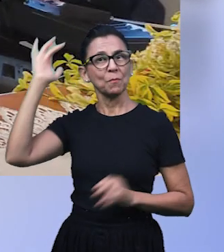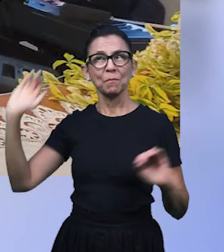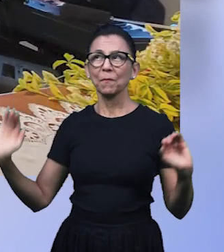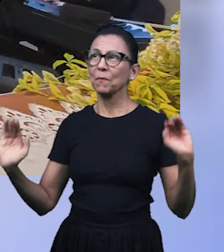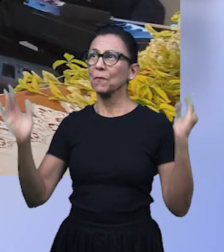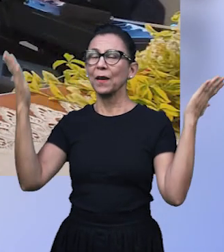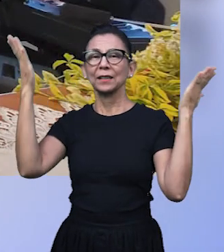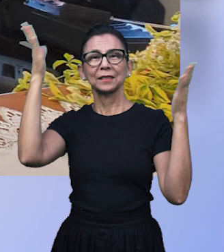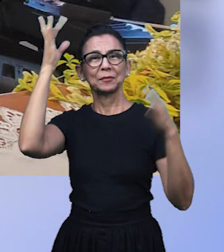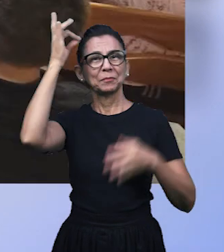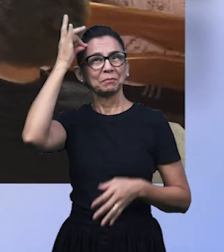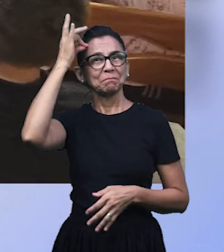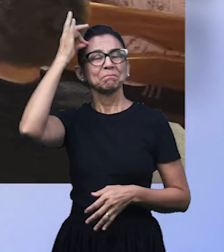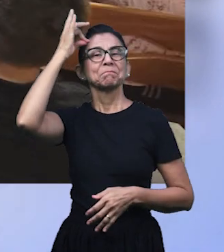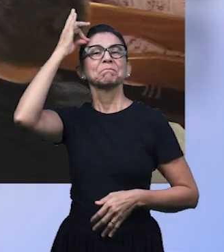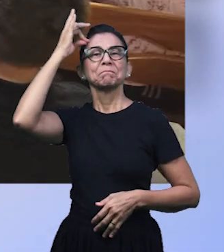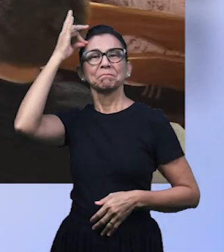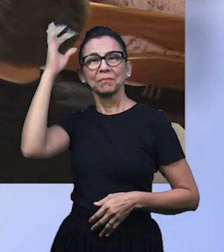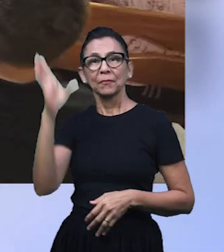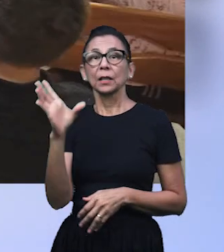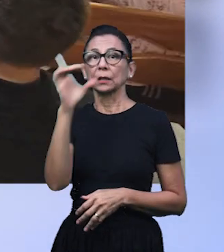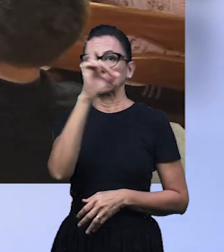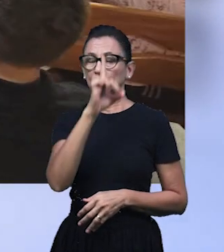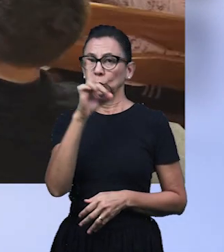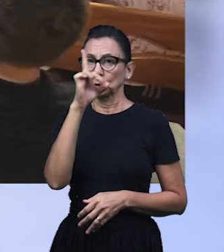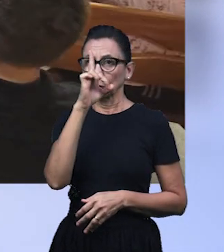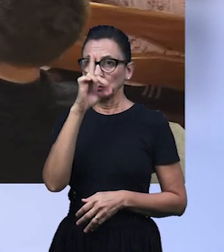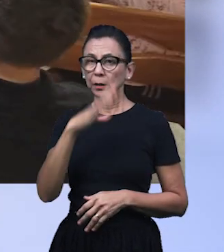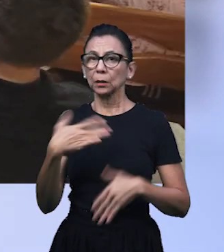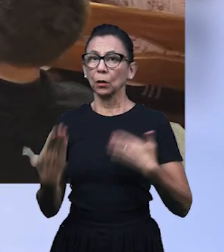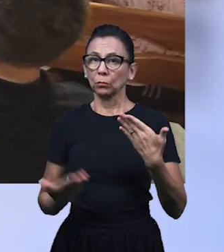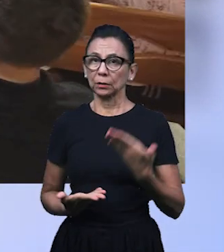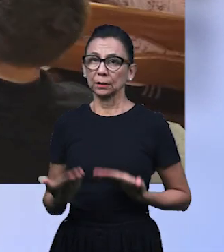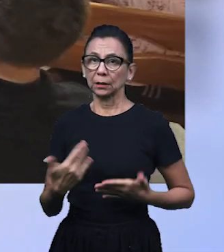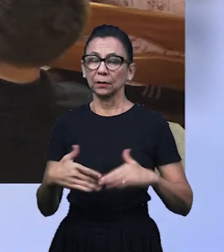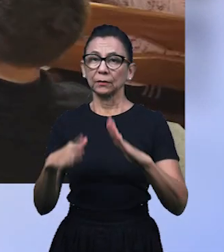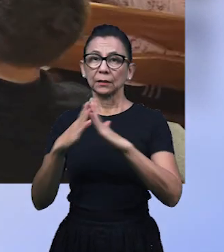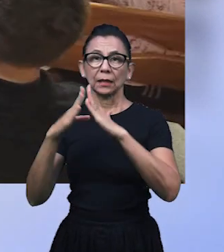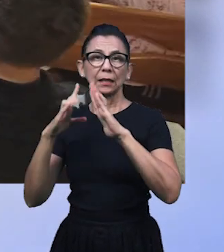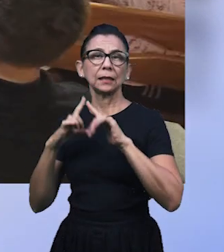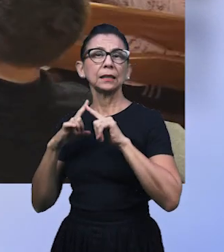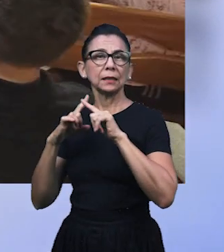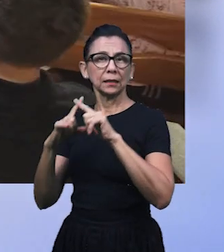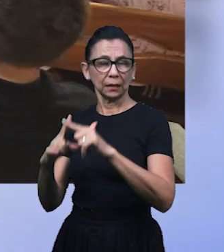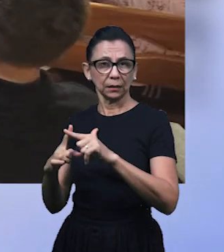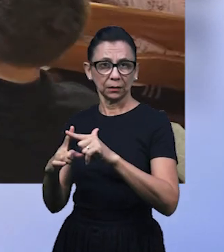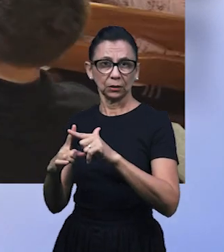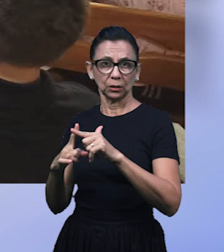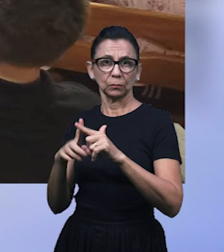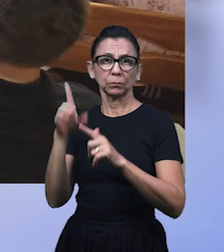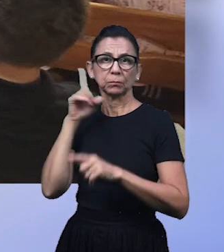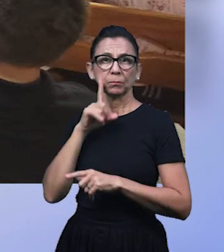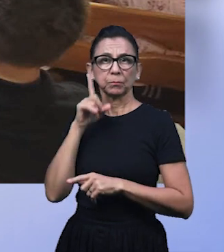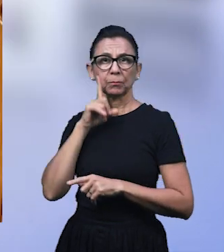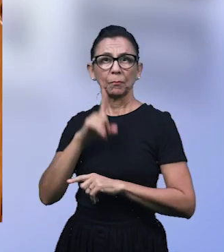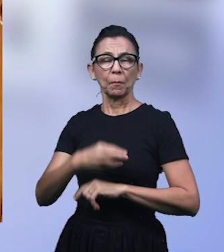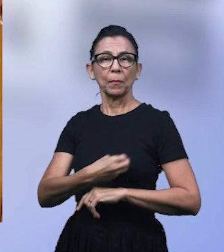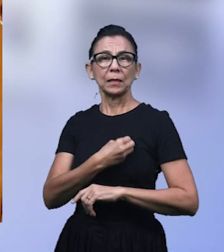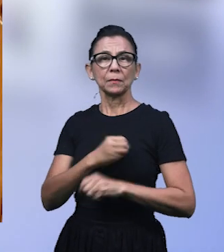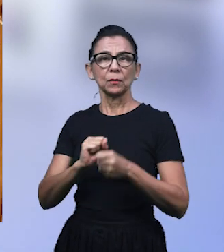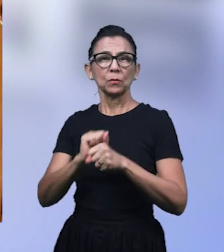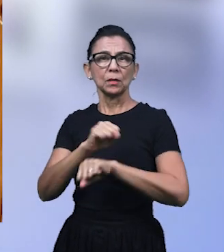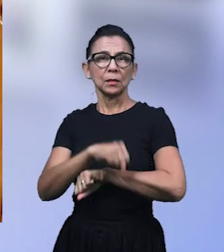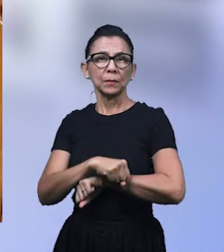verdadeira festa espiritual. No domingo, os membros da igreja de Peabody, em Massachusetts, participaram de um mini-seminário